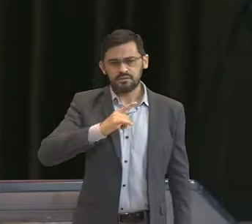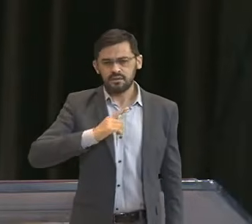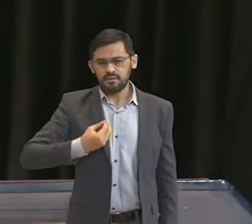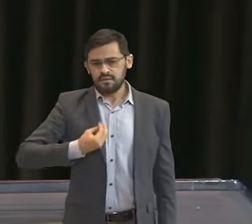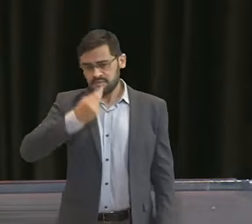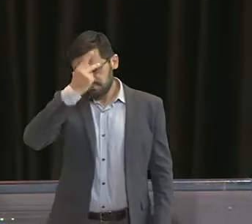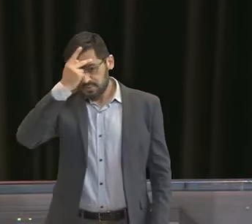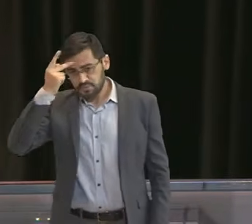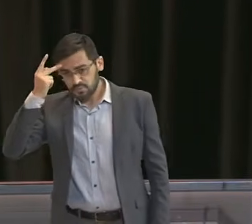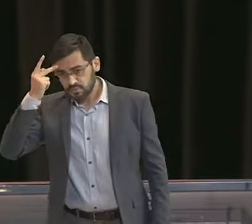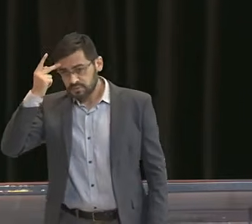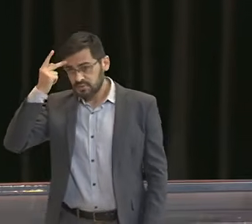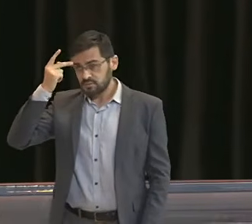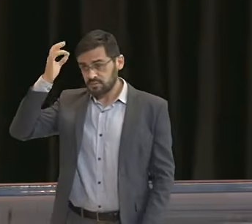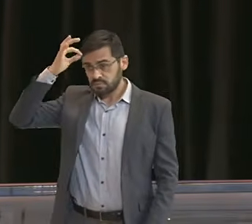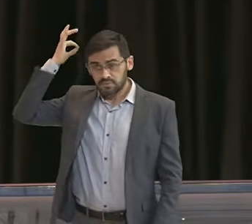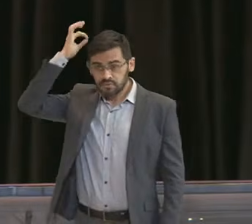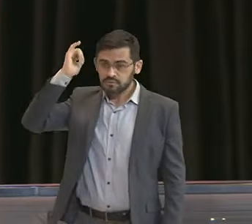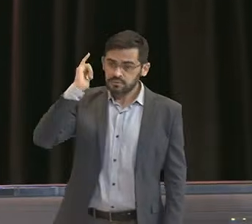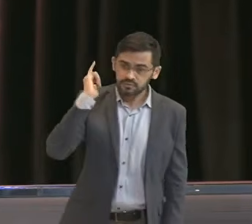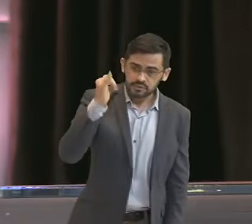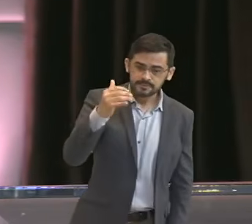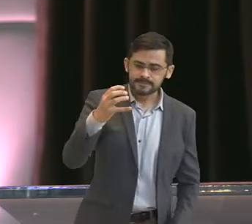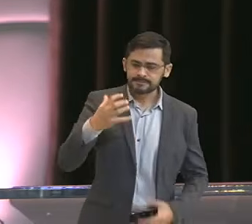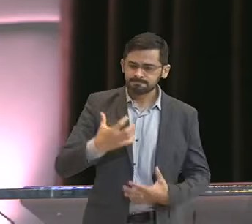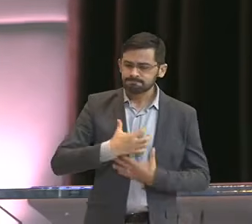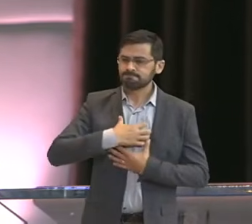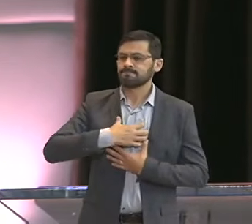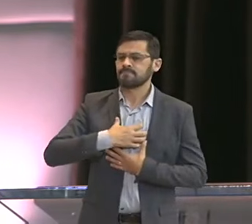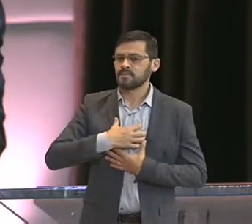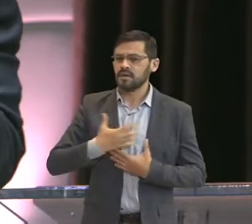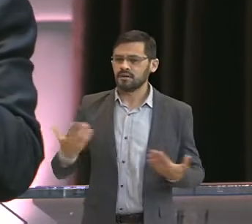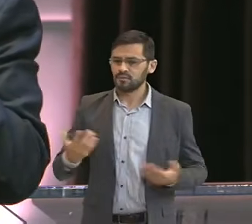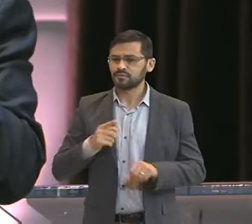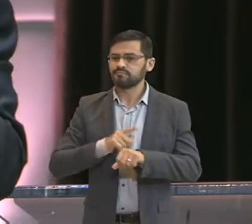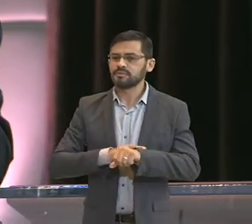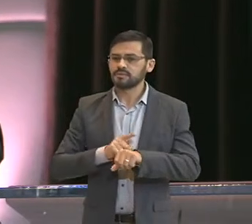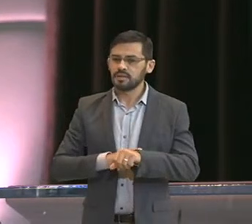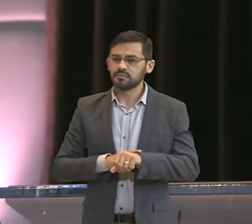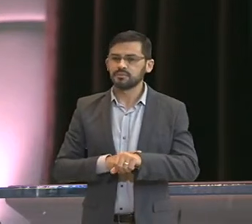está falando, e você está ouvindo a voz de Deus na sua alma,